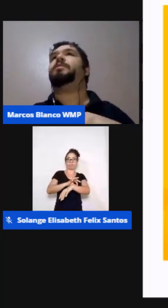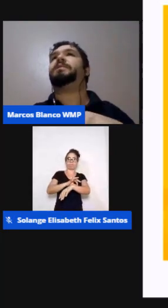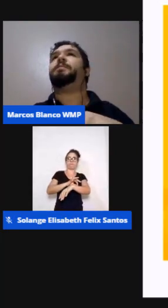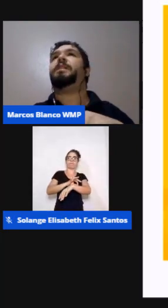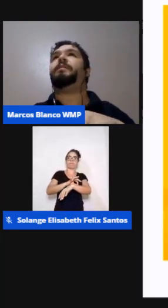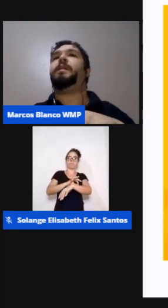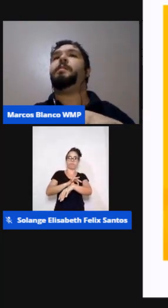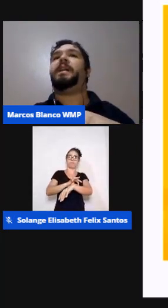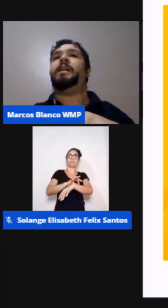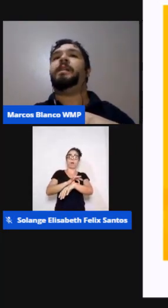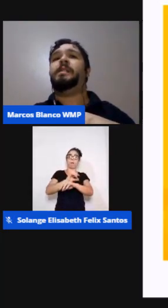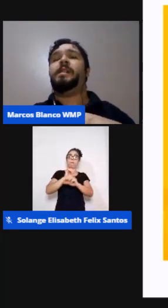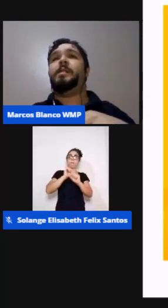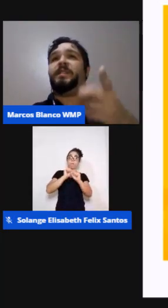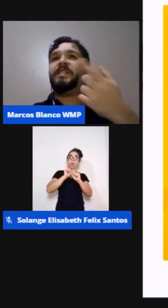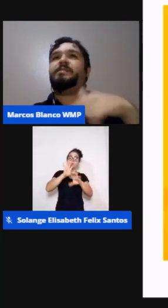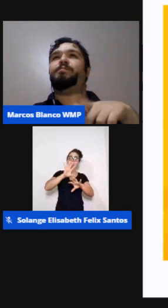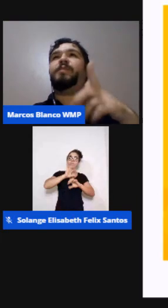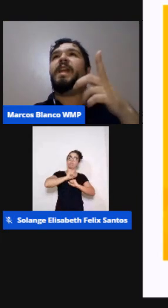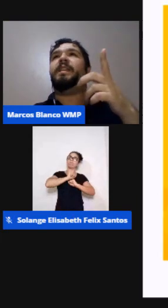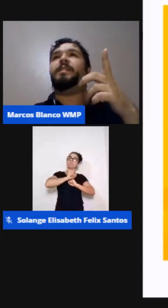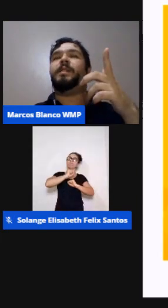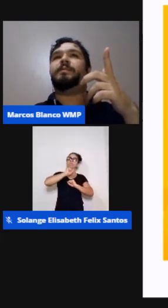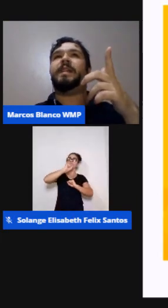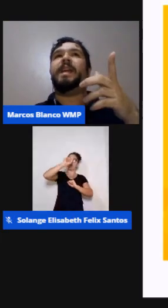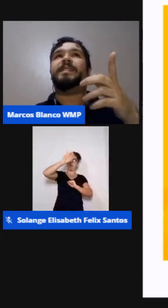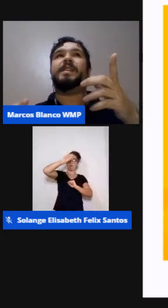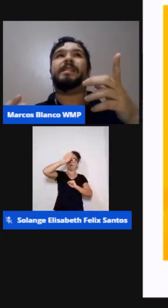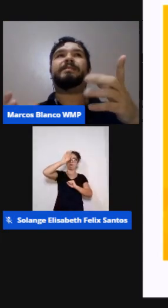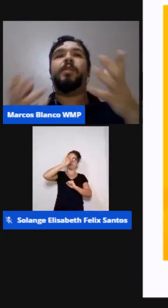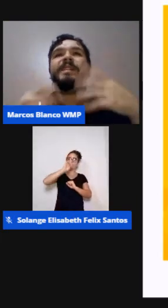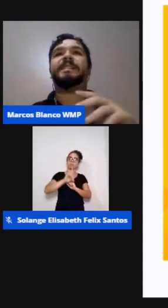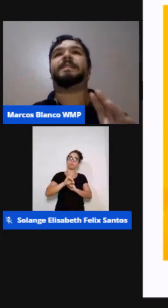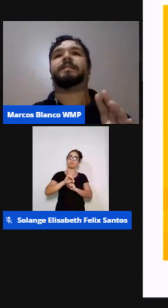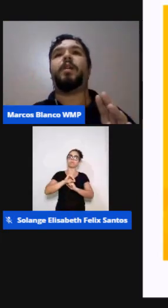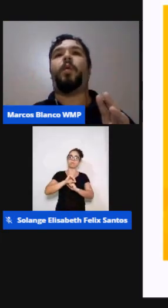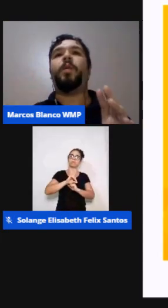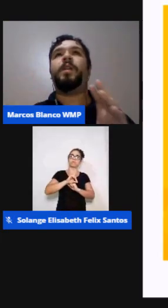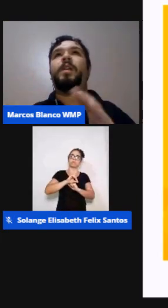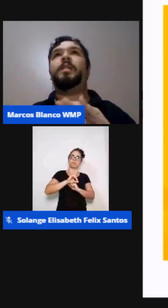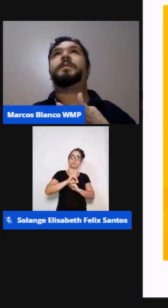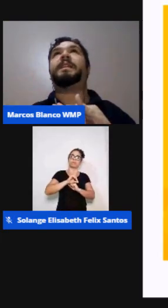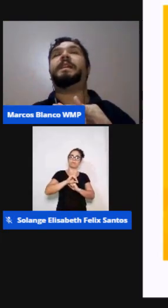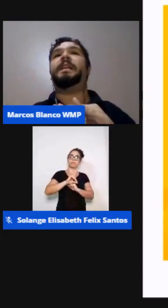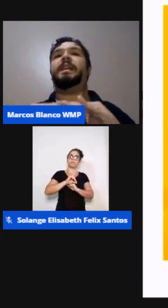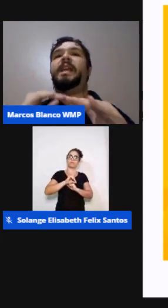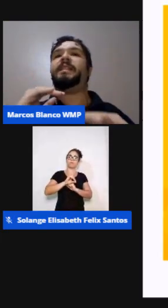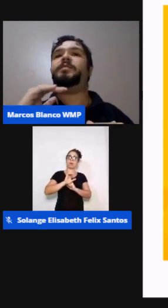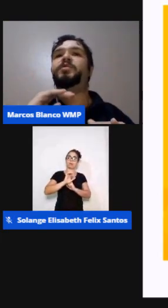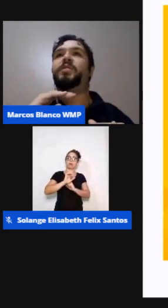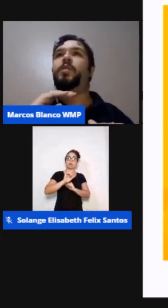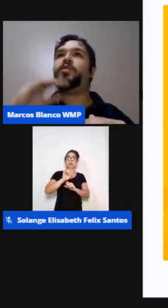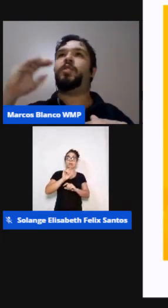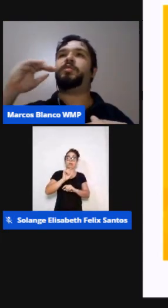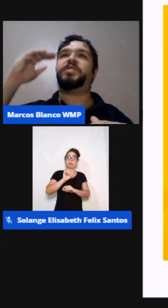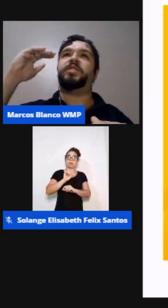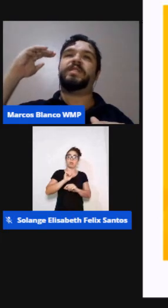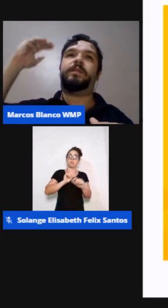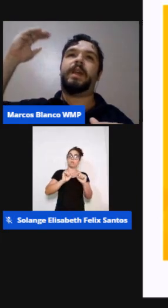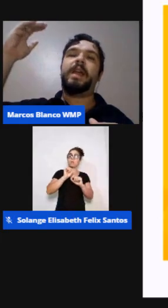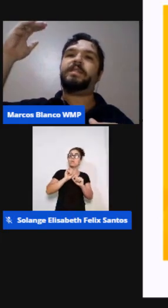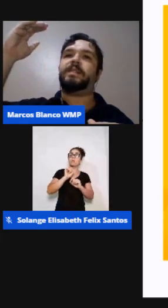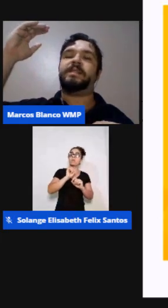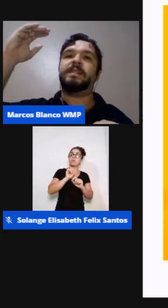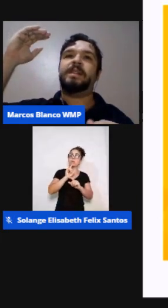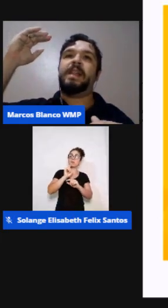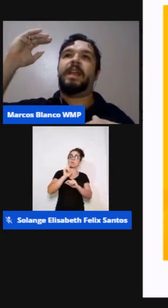ela pode estar sendo contaminada com a febre amarela. Para vocês terem ideia que isso é tão acidental que esses outros dois